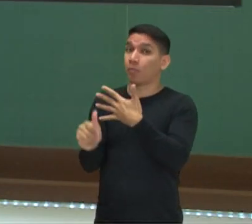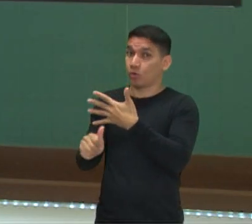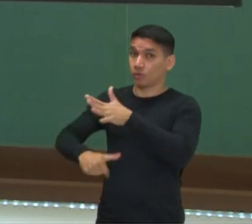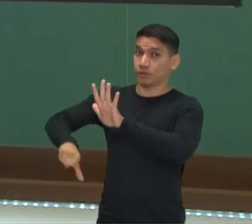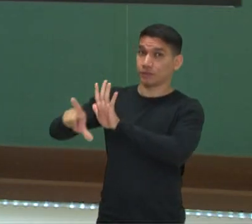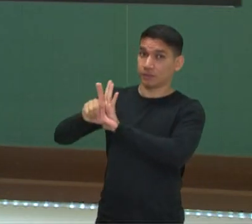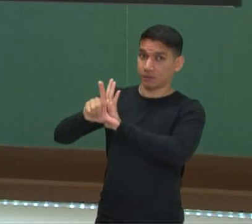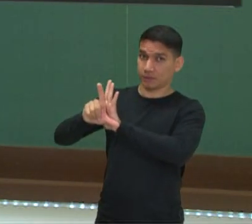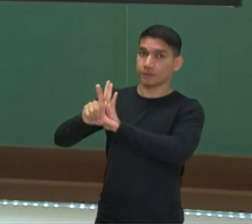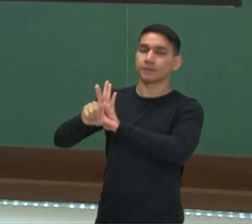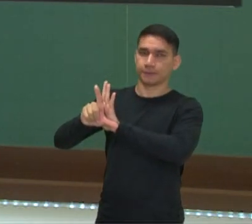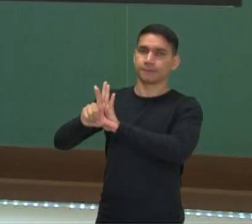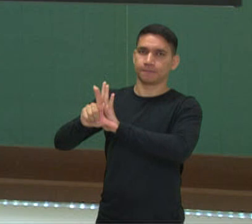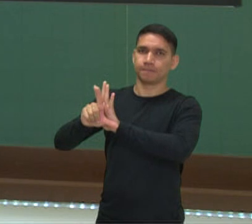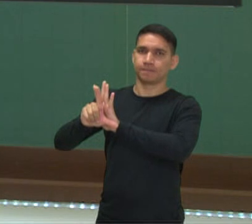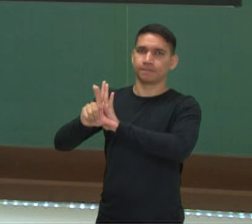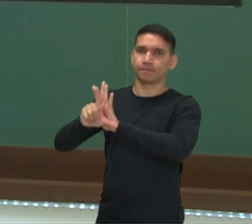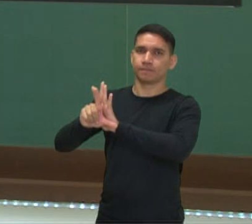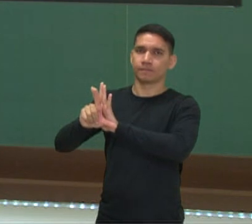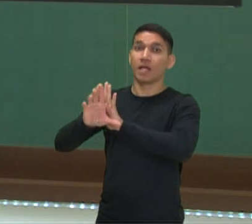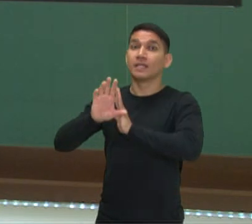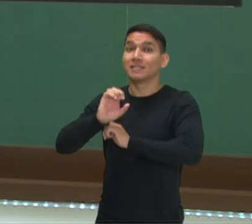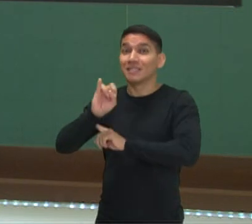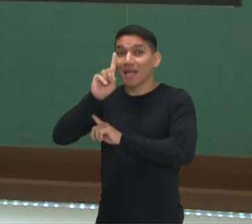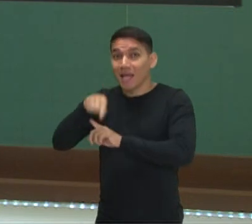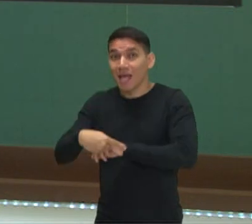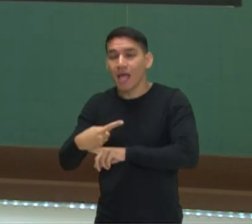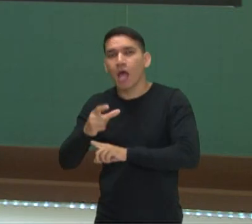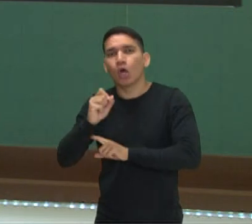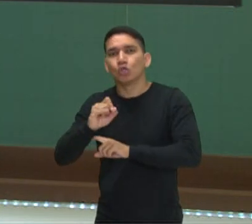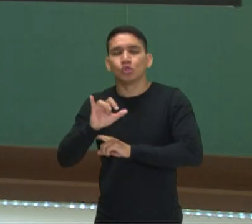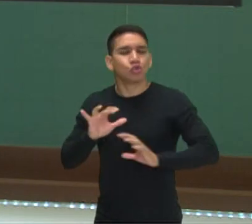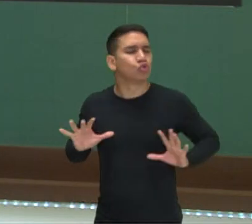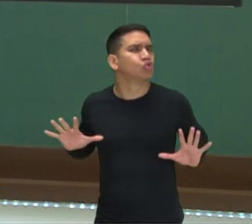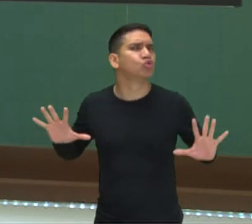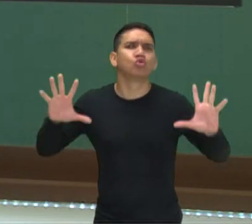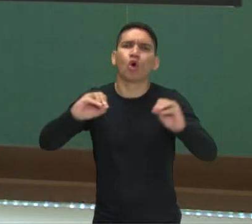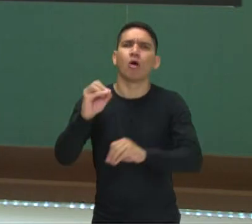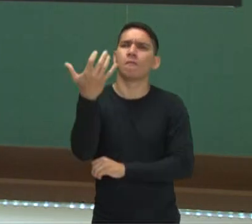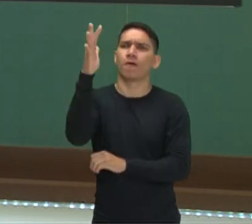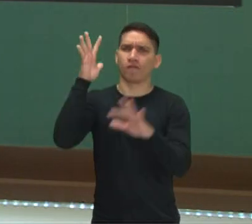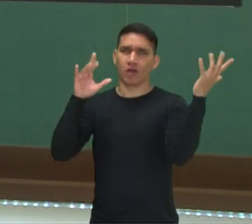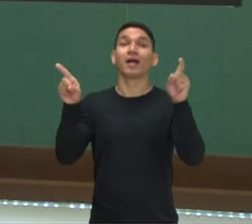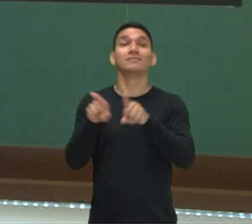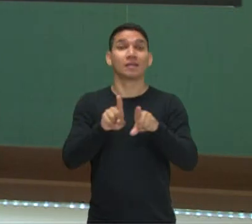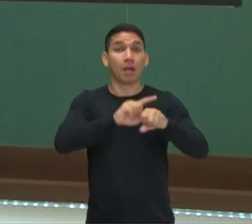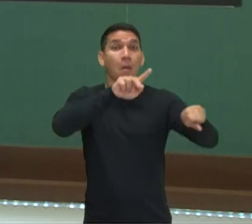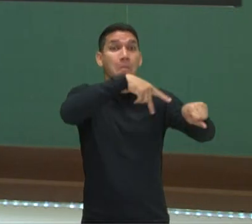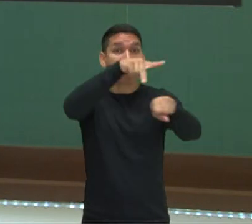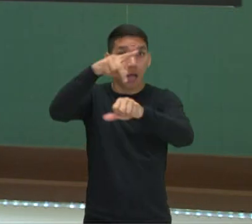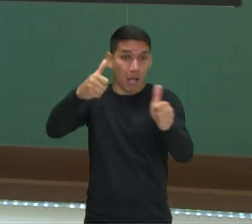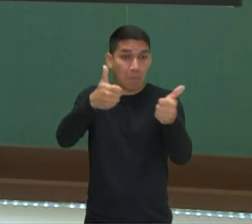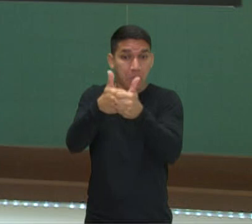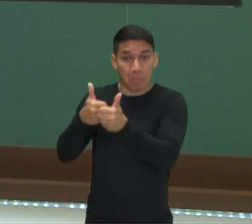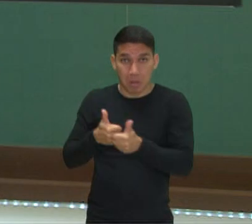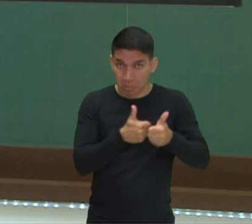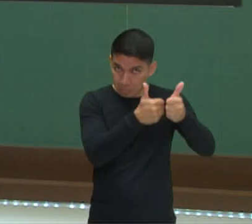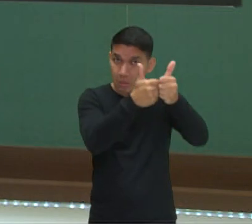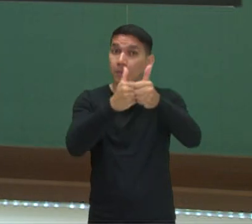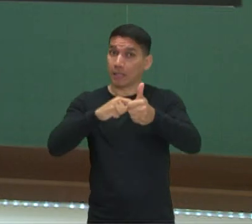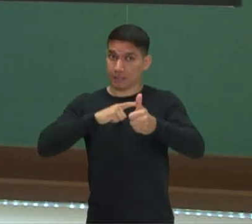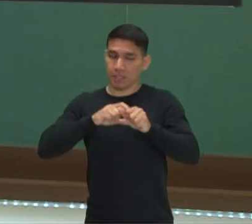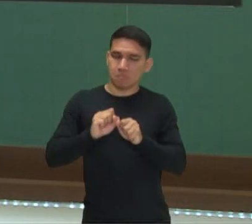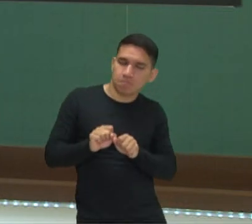Amazônia Legal, certo? Quando eu penso no todo da floresta, incluindo os países vizinhos que